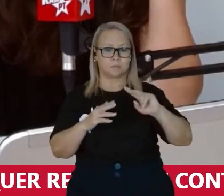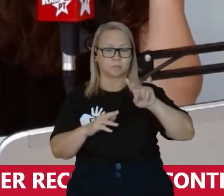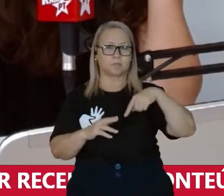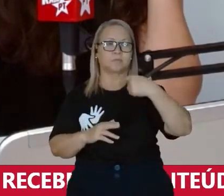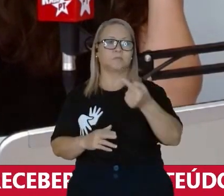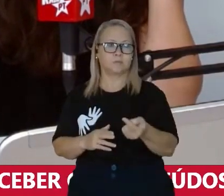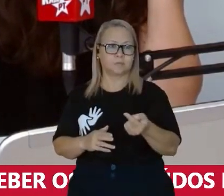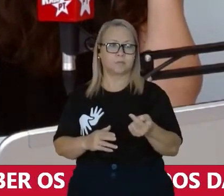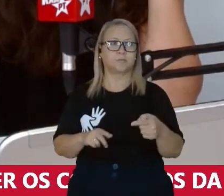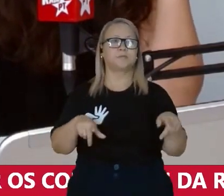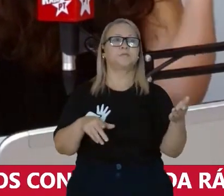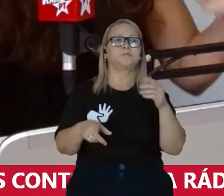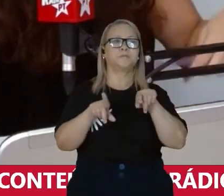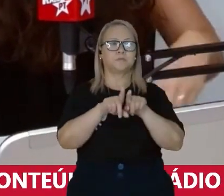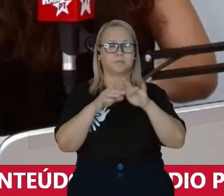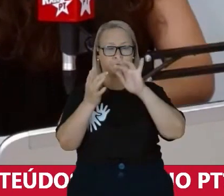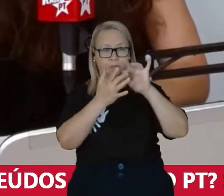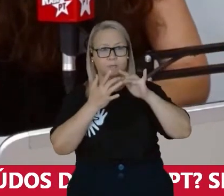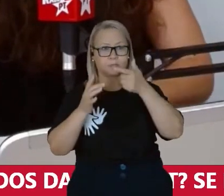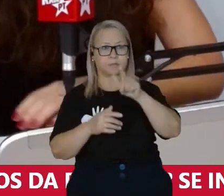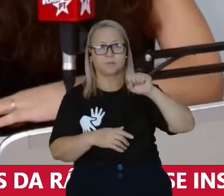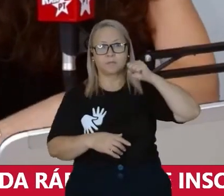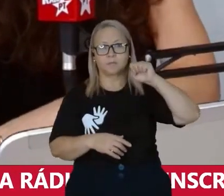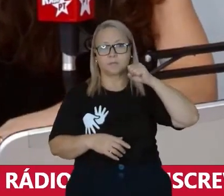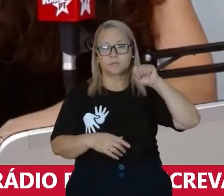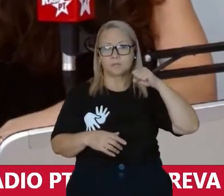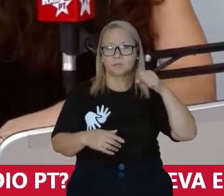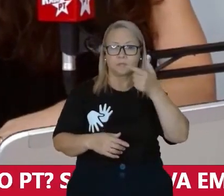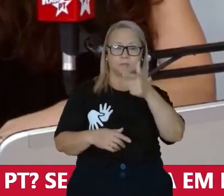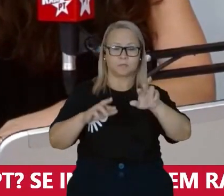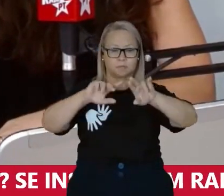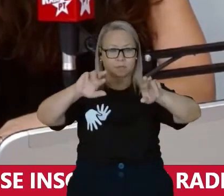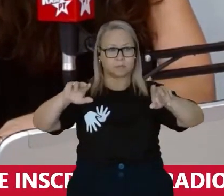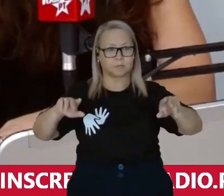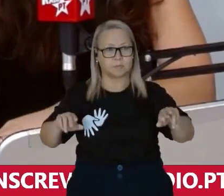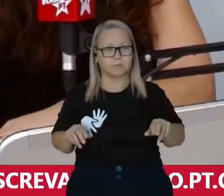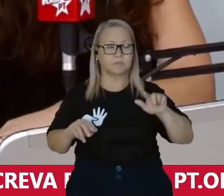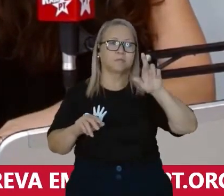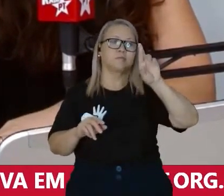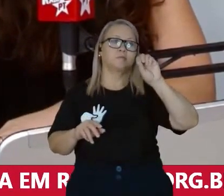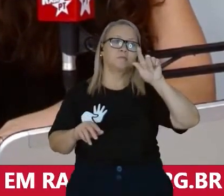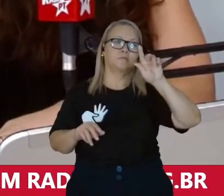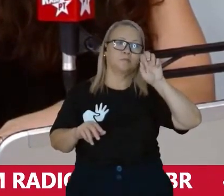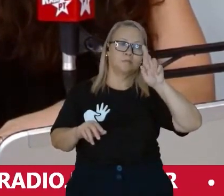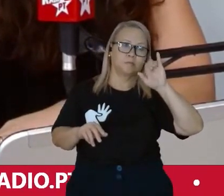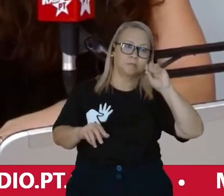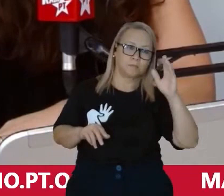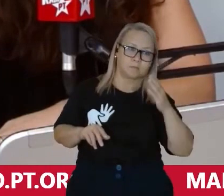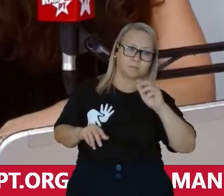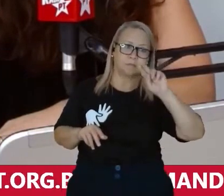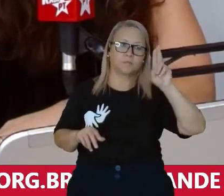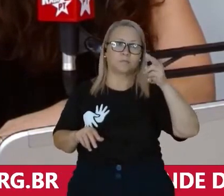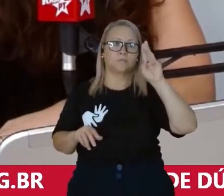vieram também o contato com os outros senadores, o senador Humberto Costa, o senador Rogério Carvalho, o Alessandro